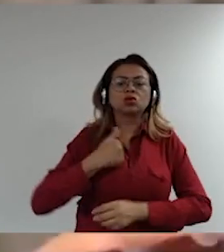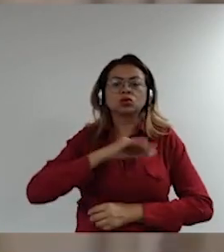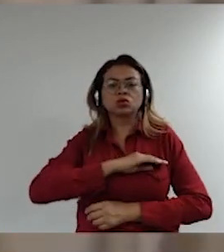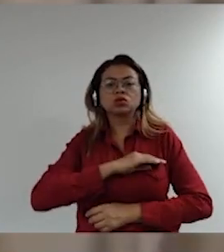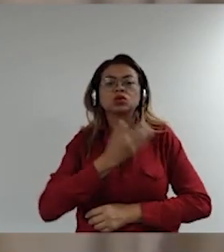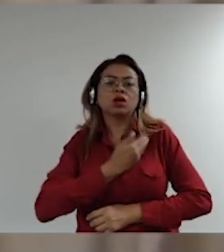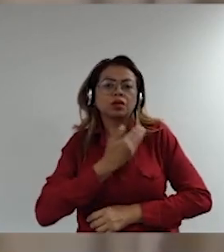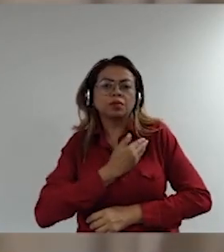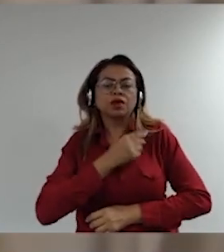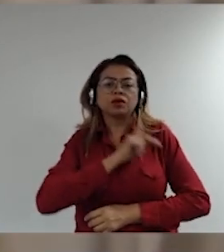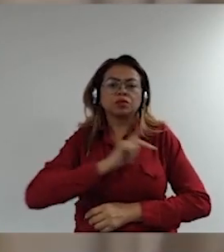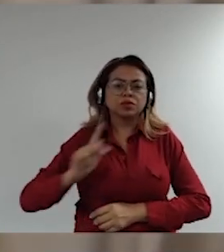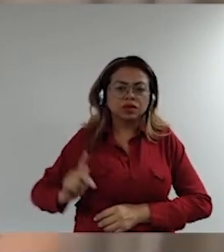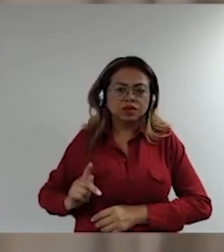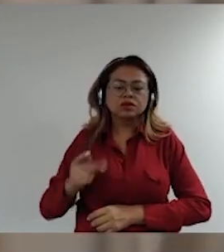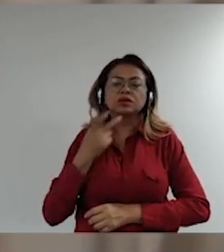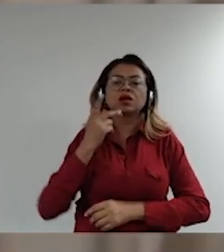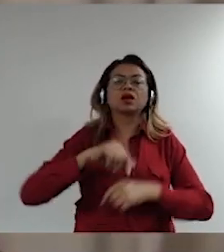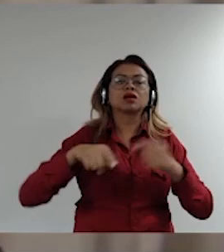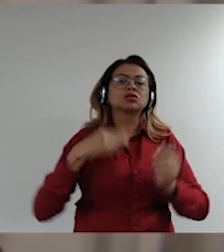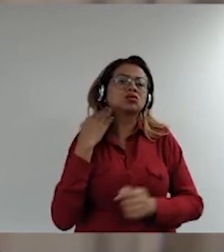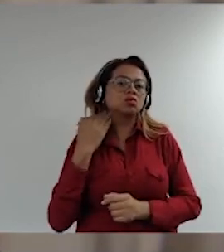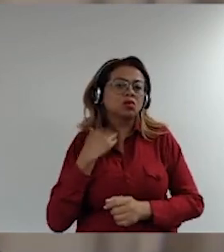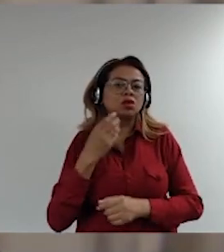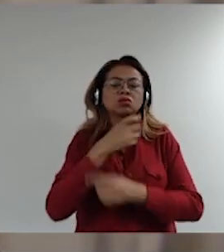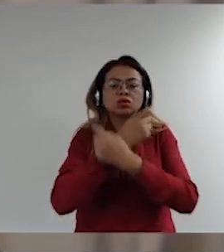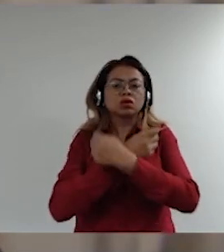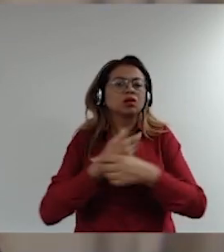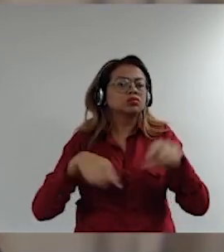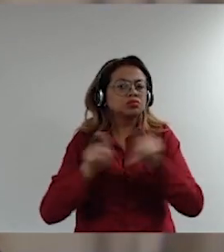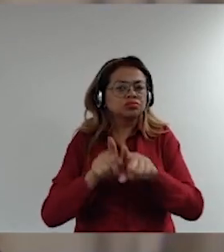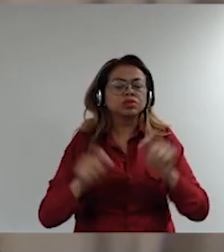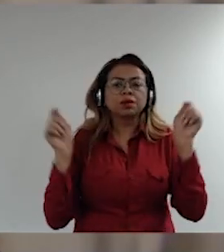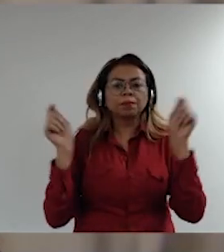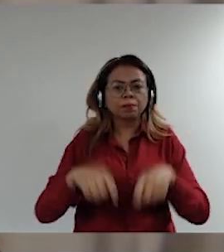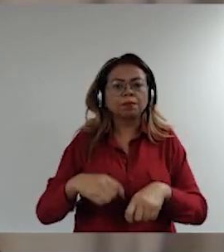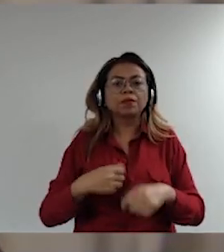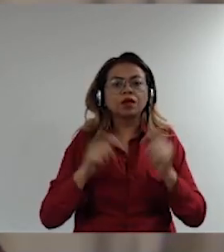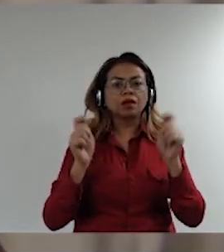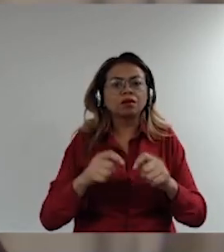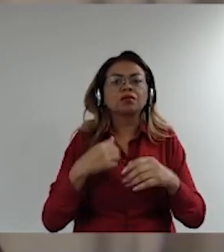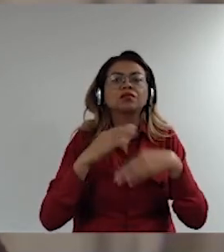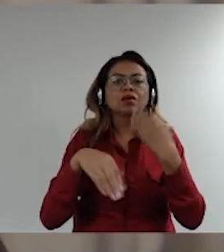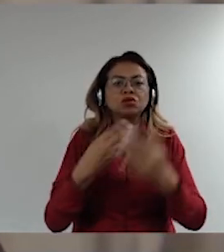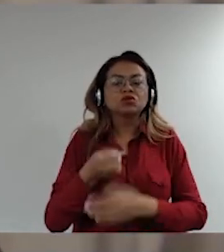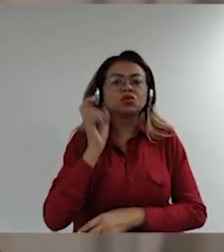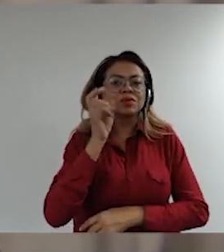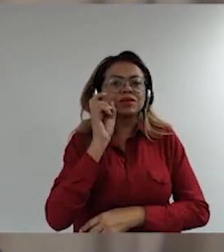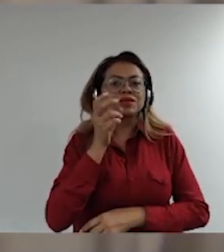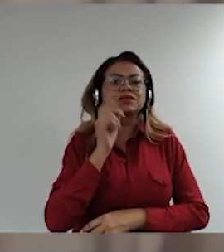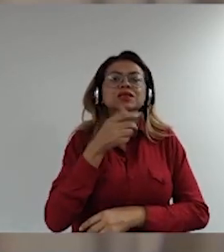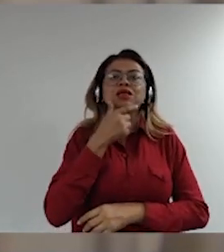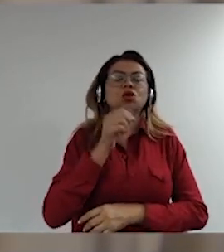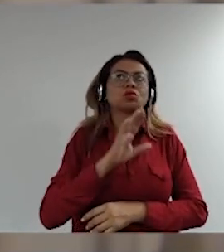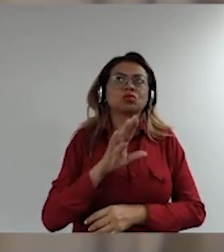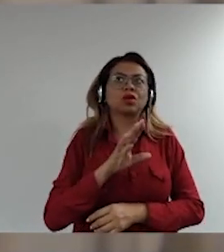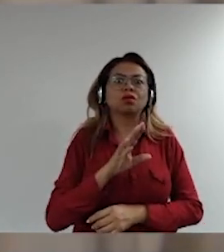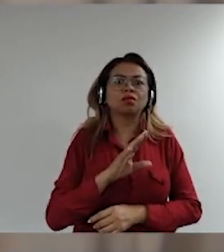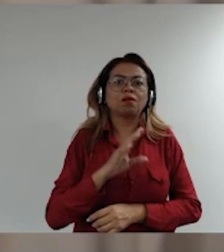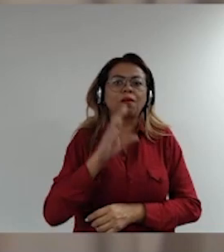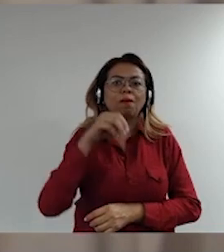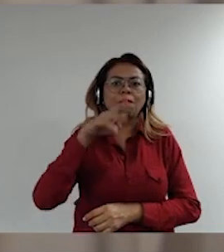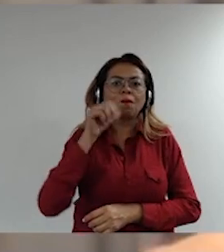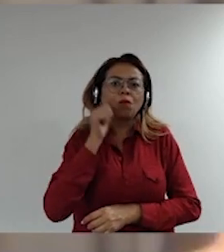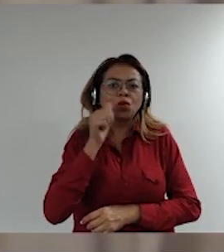queridos presidentes de Caixa, minhas queridas presidentes de Caixa, né? Somos 5 mulheres presidentes de Caixa. Agradeço